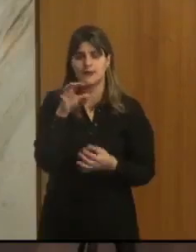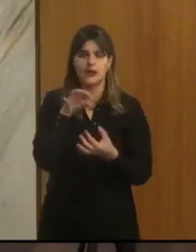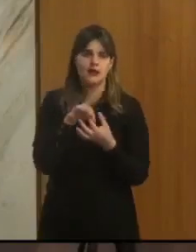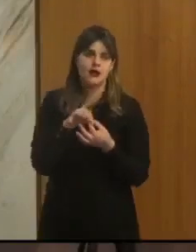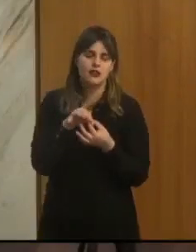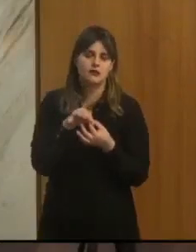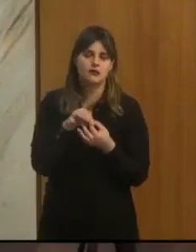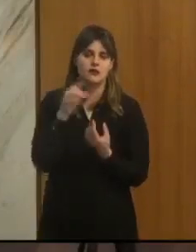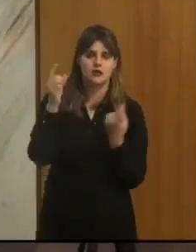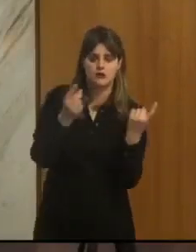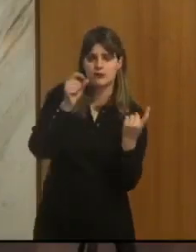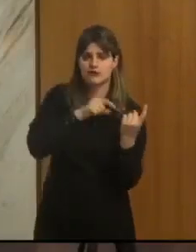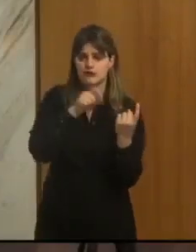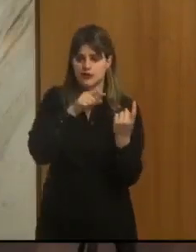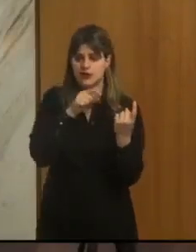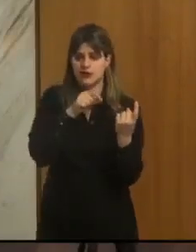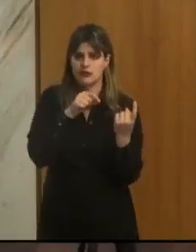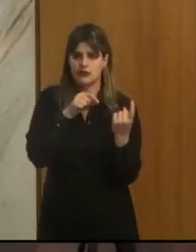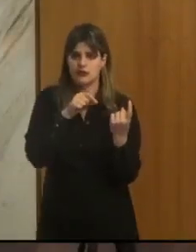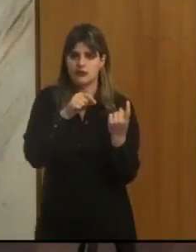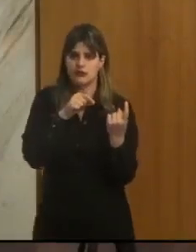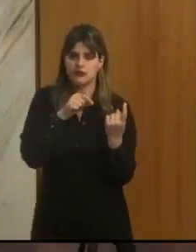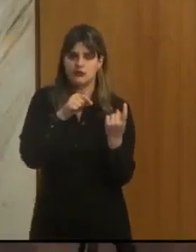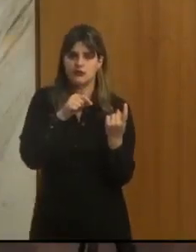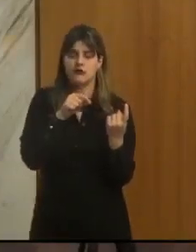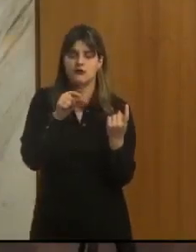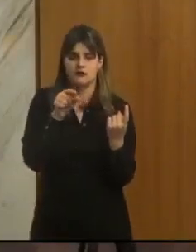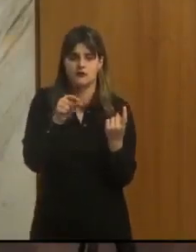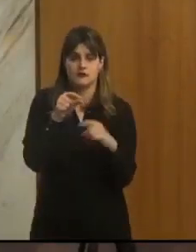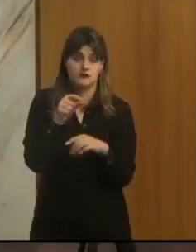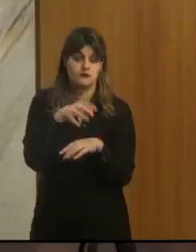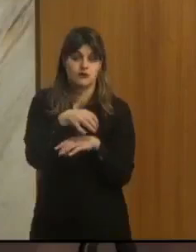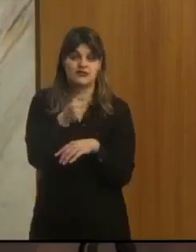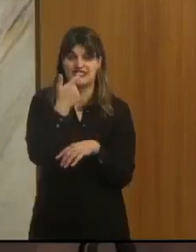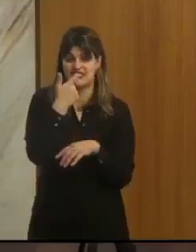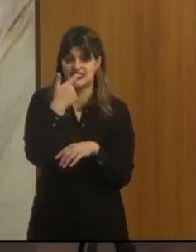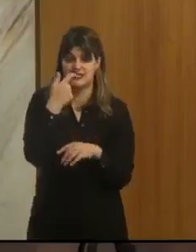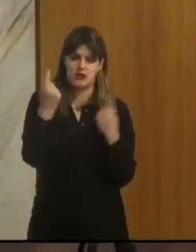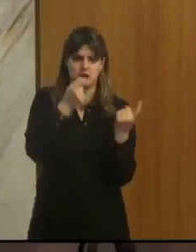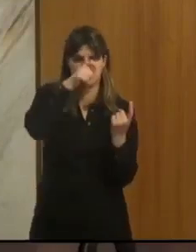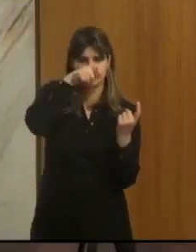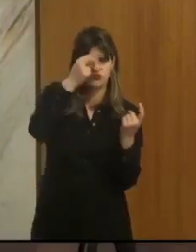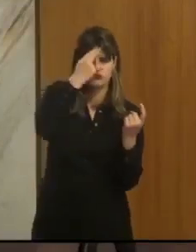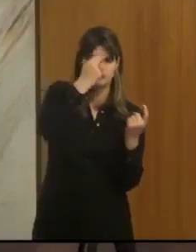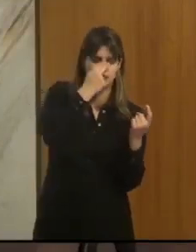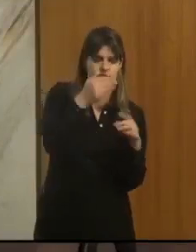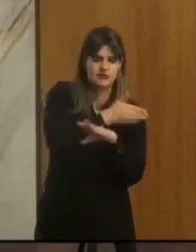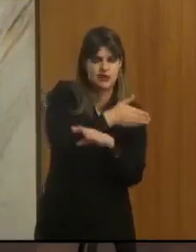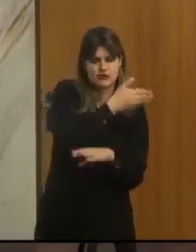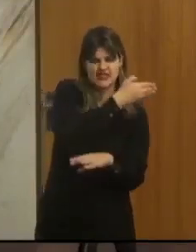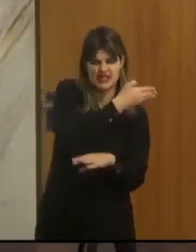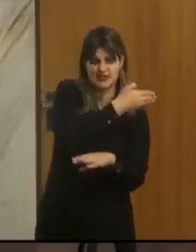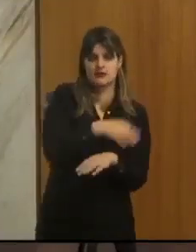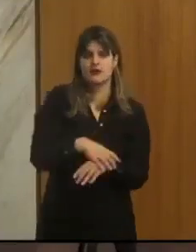alguma possibilidade de, face à existência desta pedra, que há uns historiadores que dizem que é do século VII e outros que